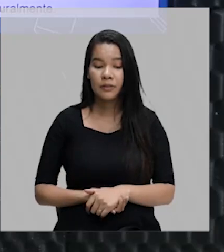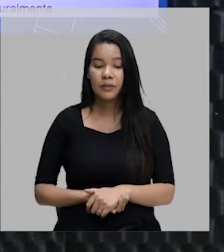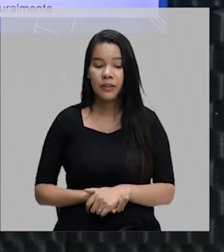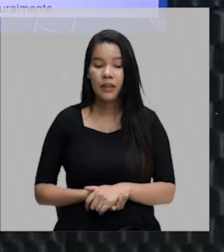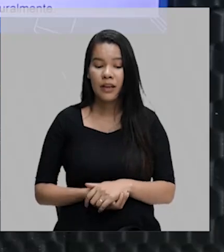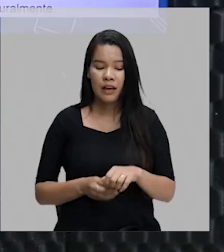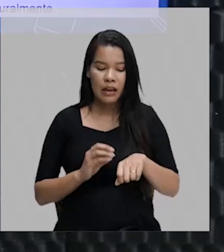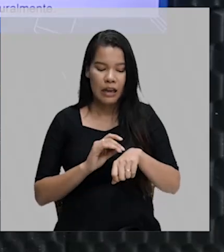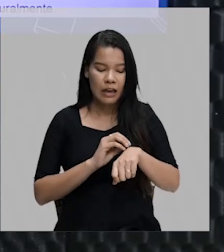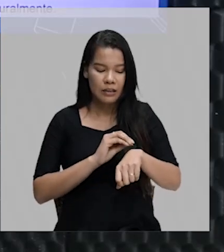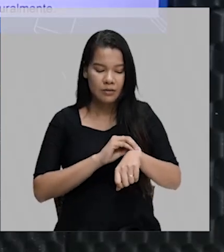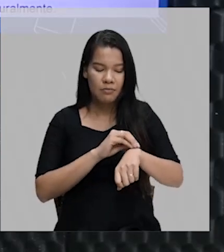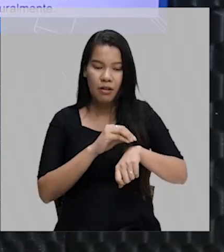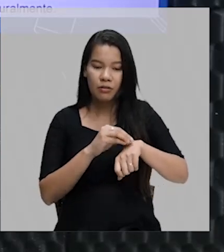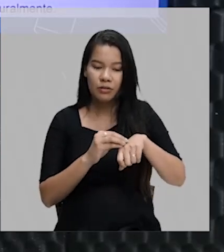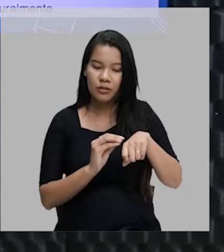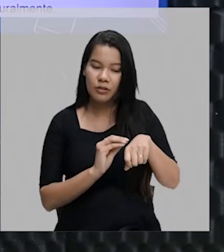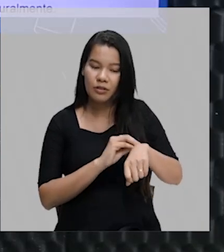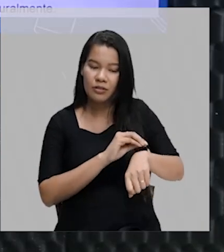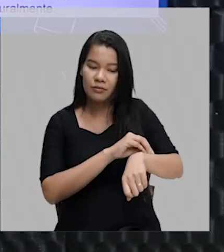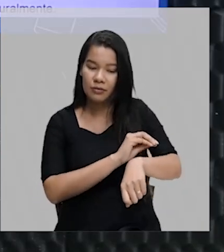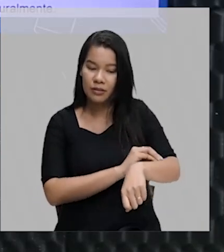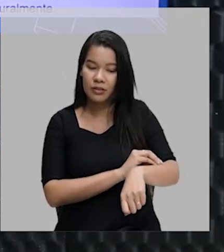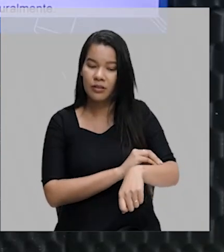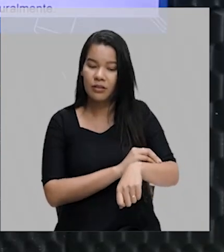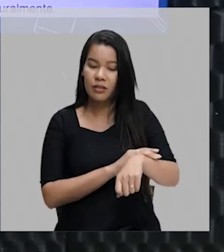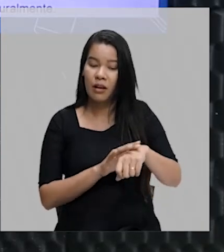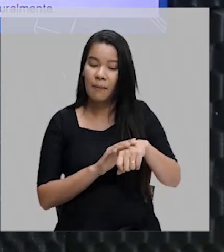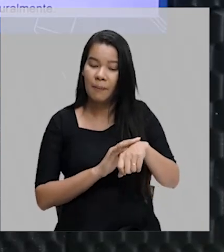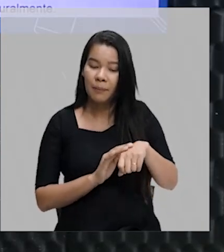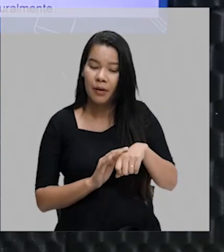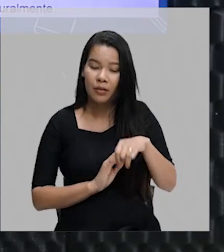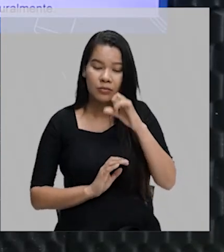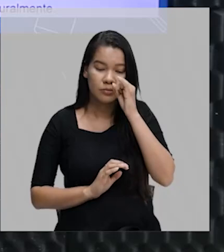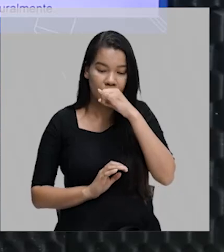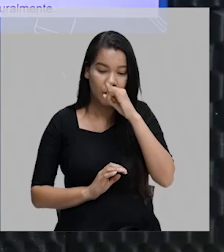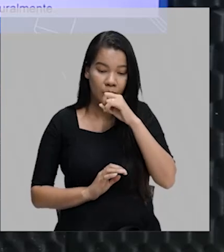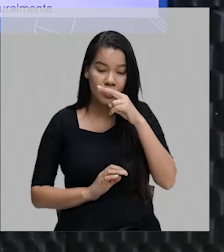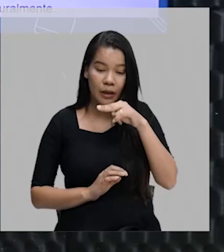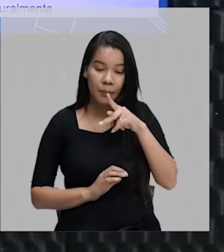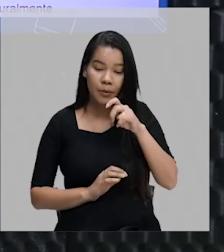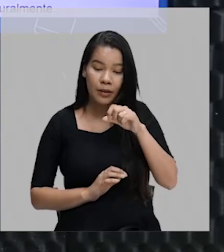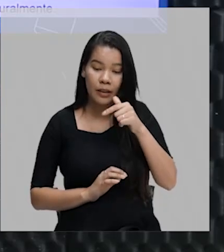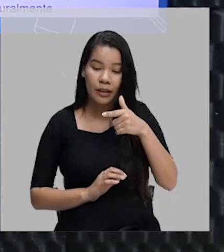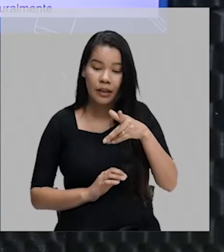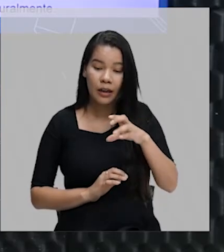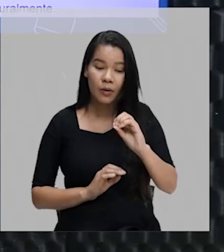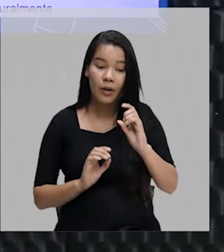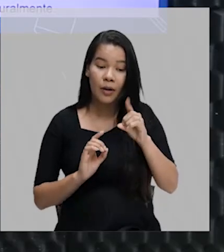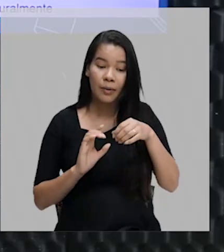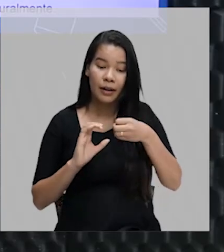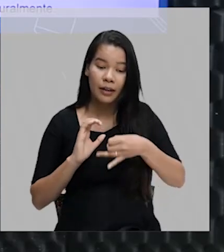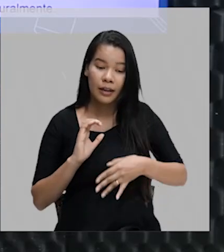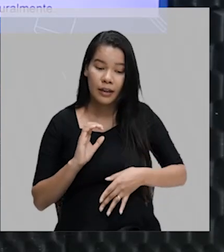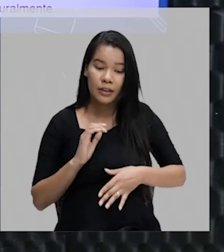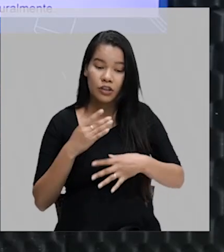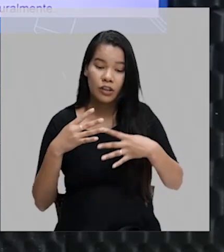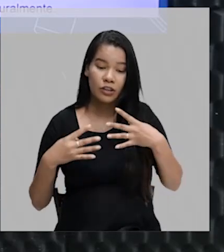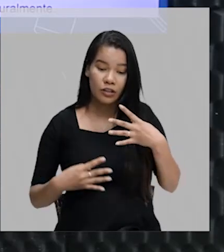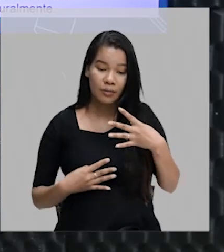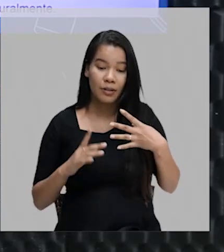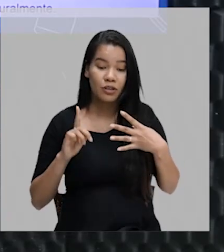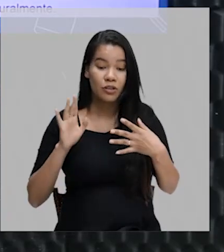As manchas na pele do porco Napoleão são uma característica determinada geneticamente. Já o peso